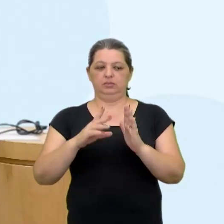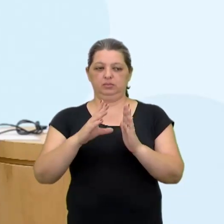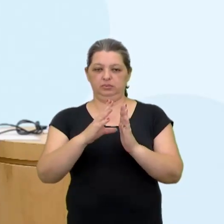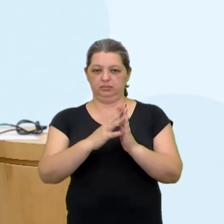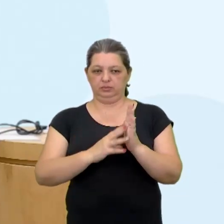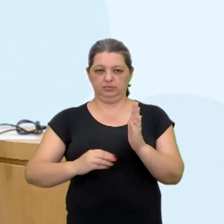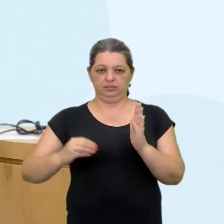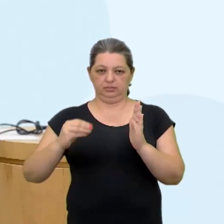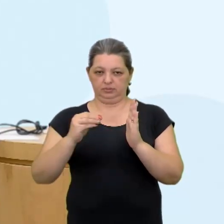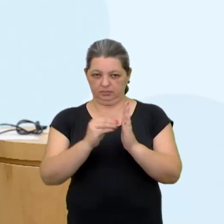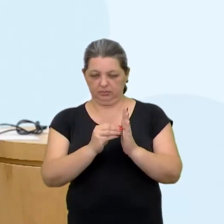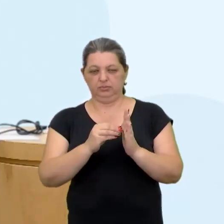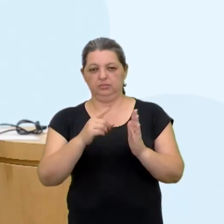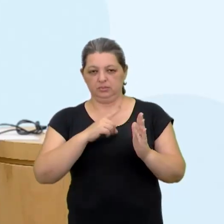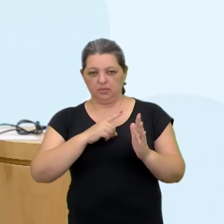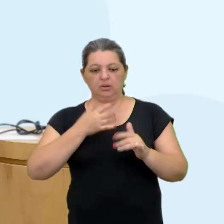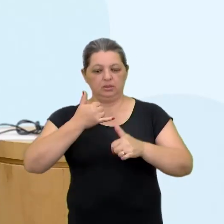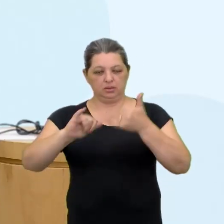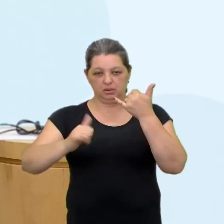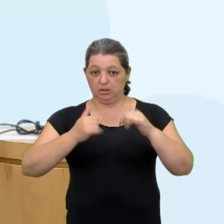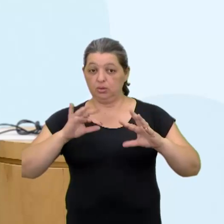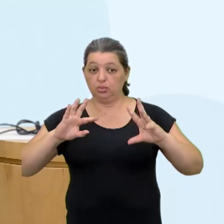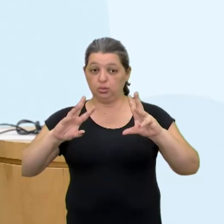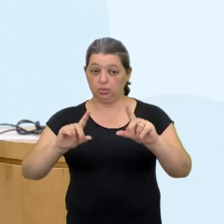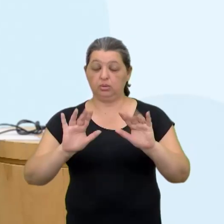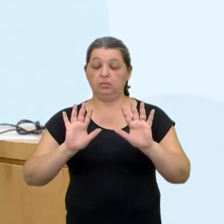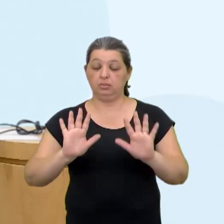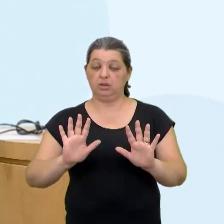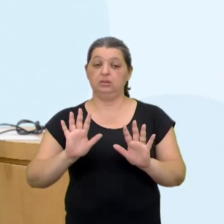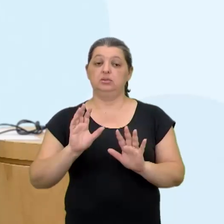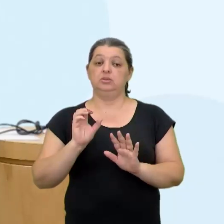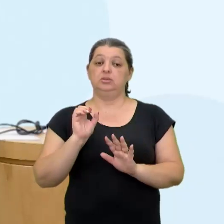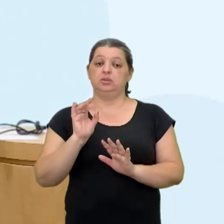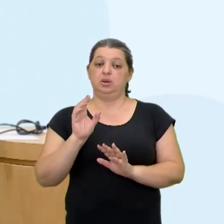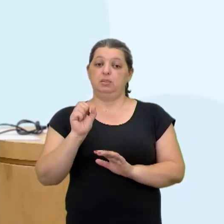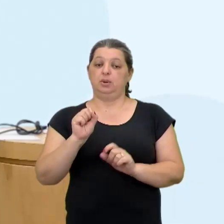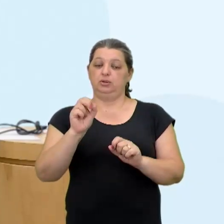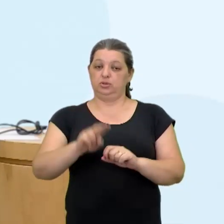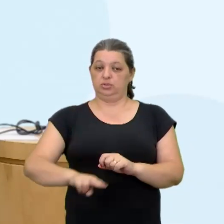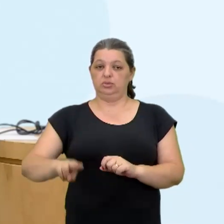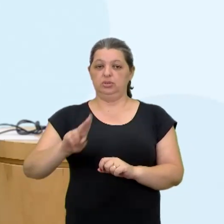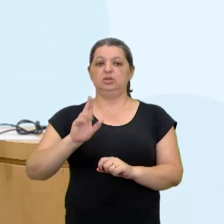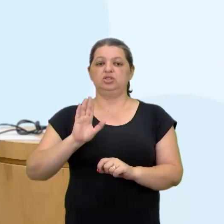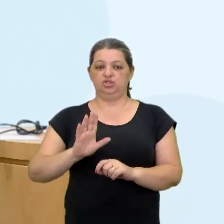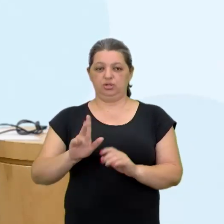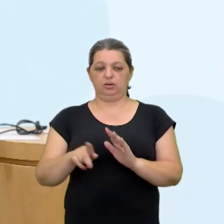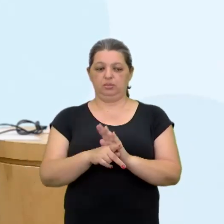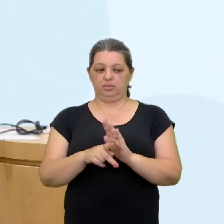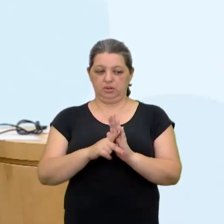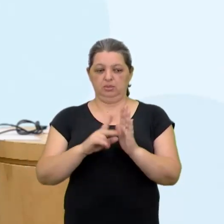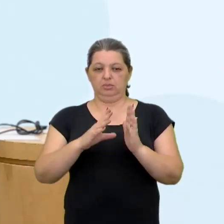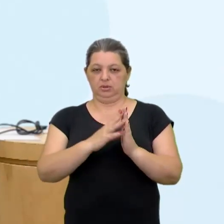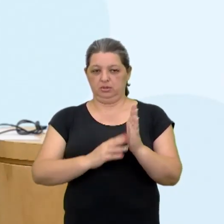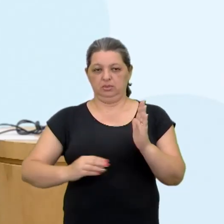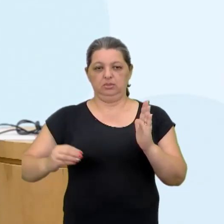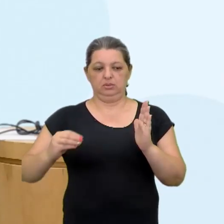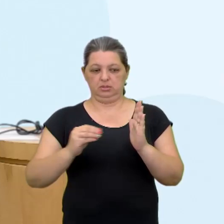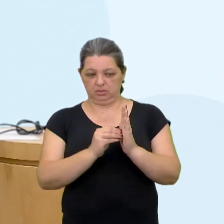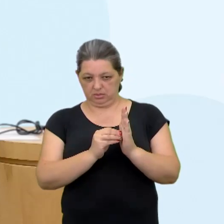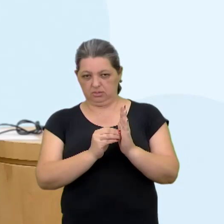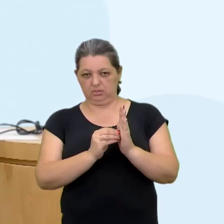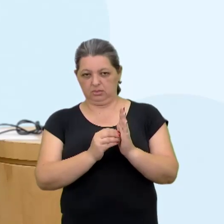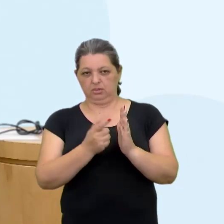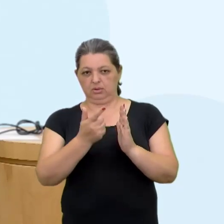a condutibilidade elétrica, ele tem tudo. Mas ele só serve para se você tem um programa já instalado, tá? Em um